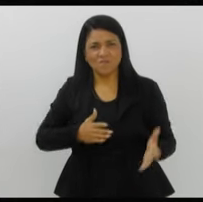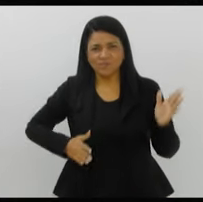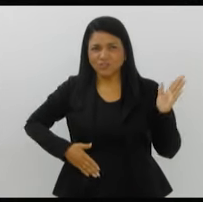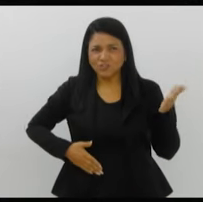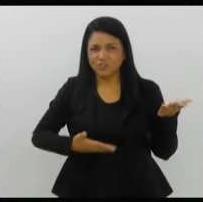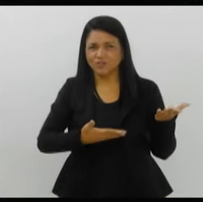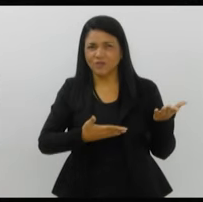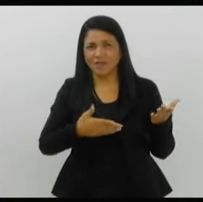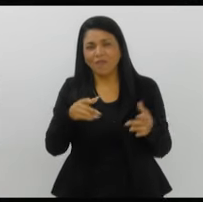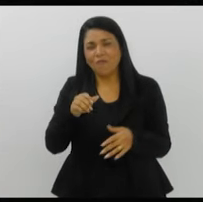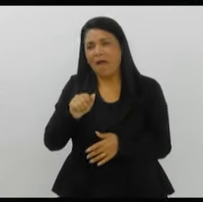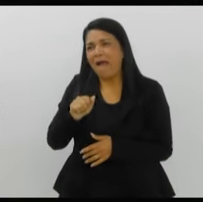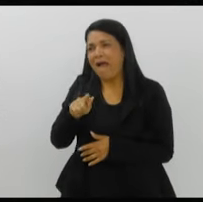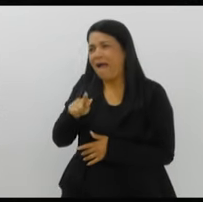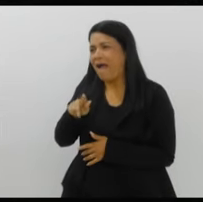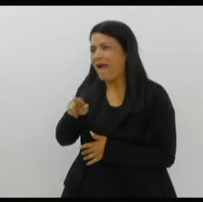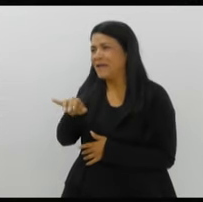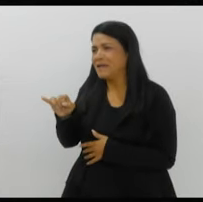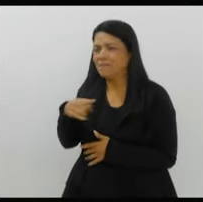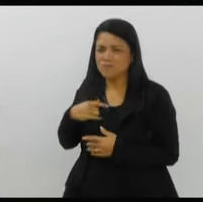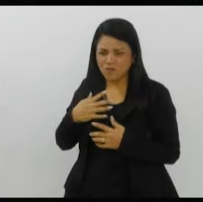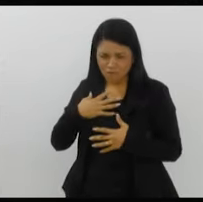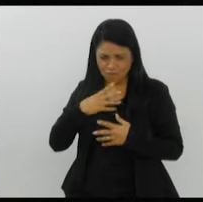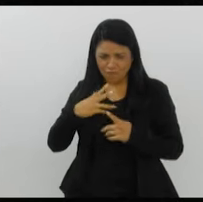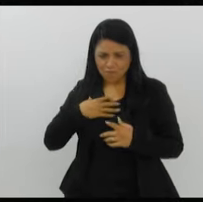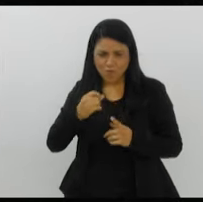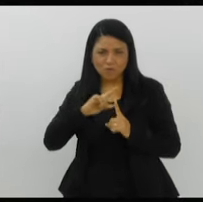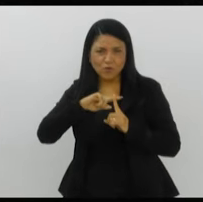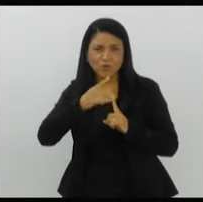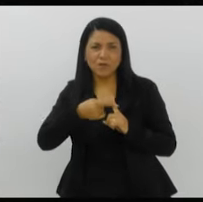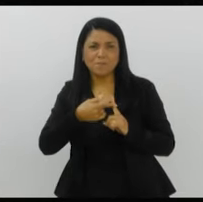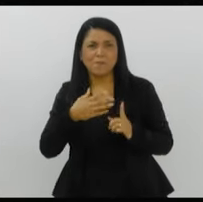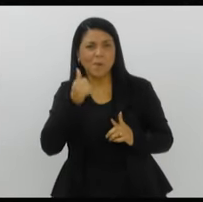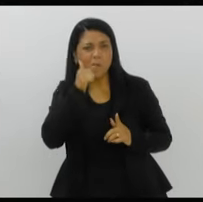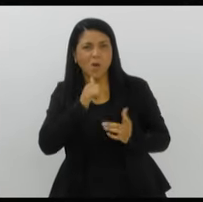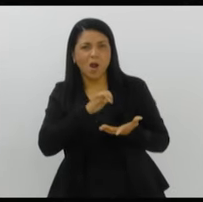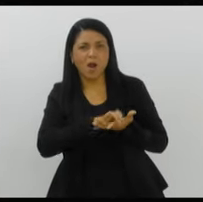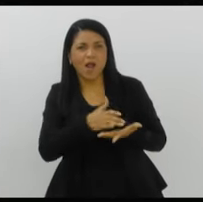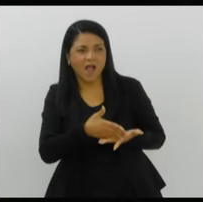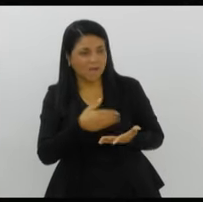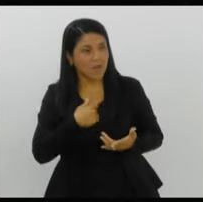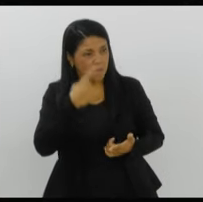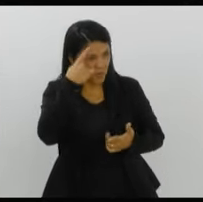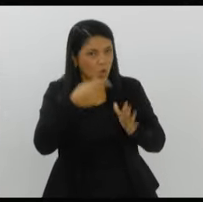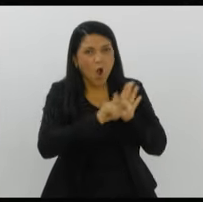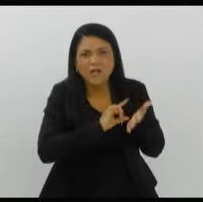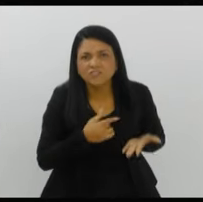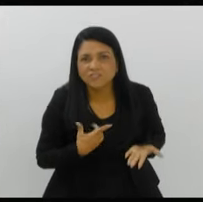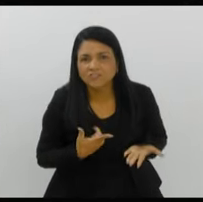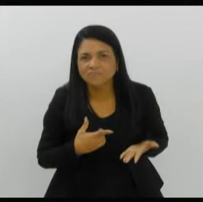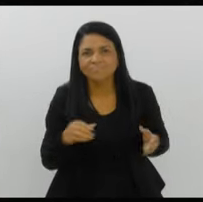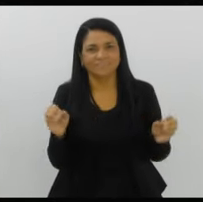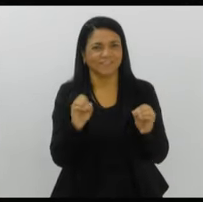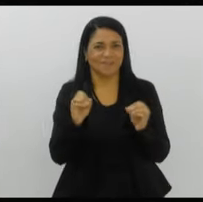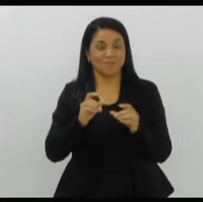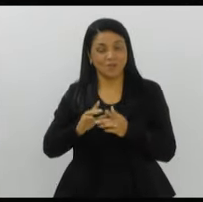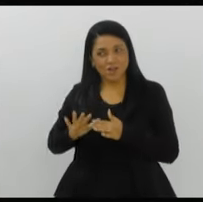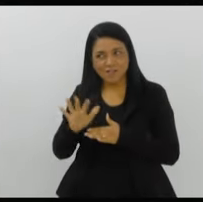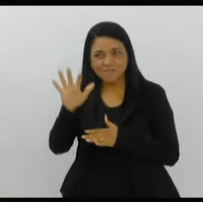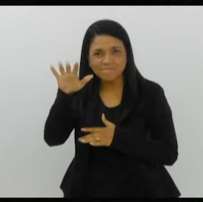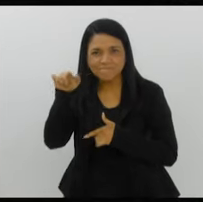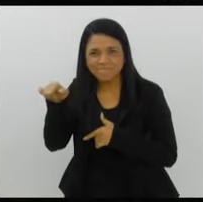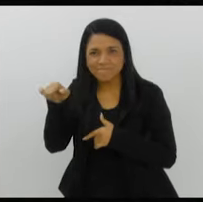falou assim, ai, meu filho está na barriga, por que ele não pensou nisso antes? Mas quando ele subia lá no